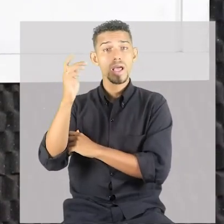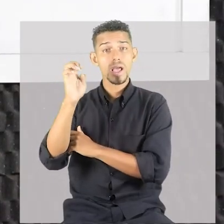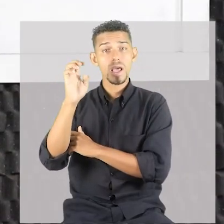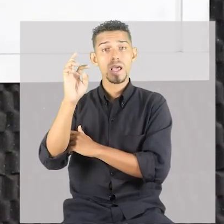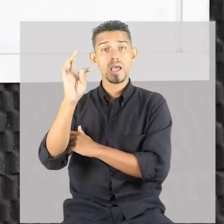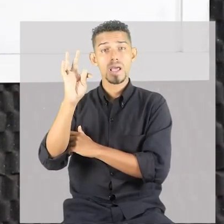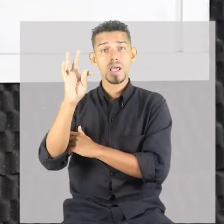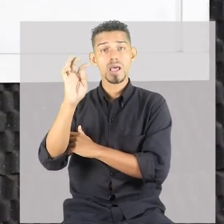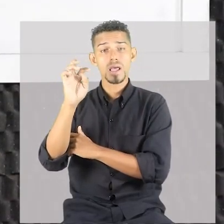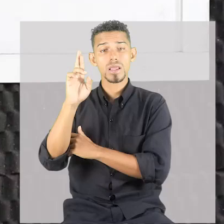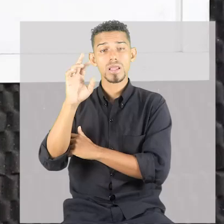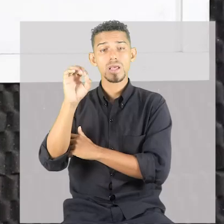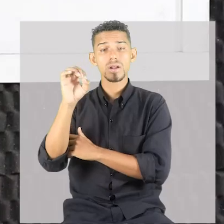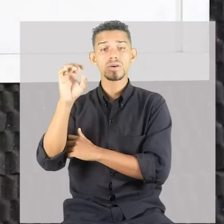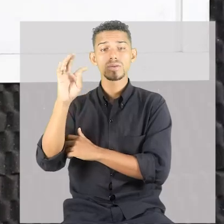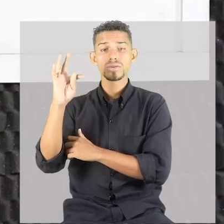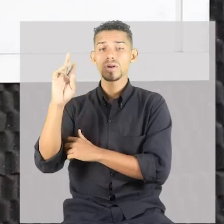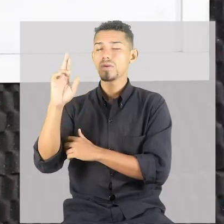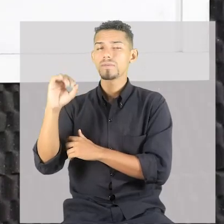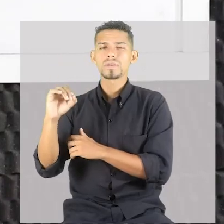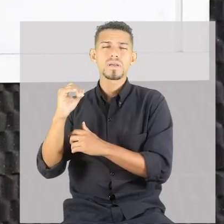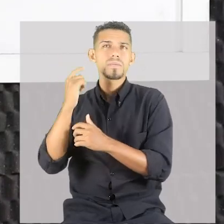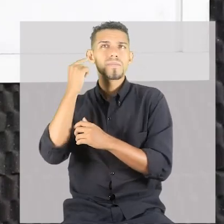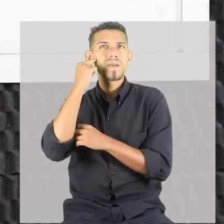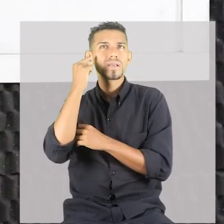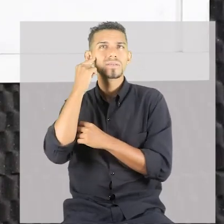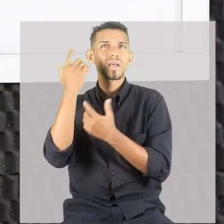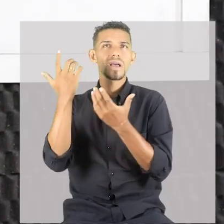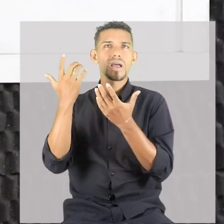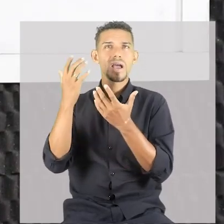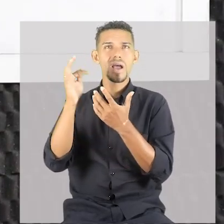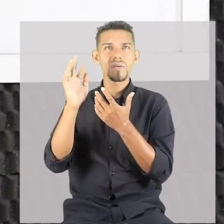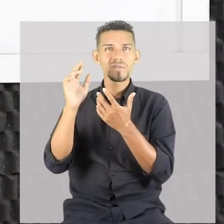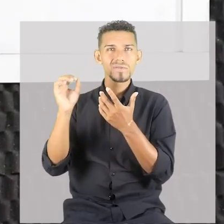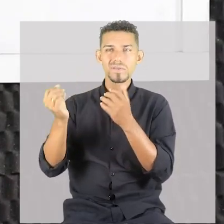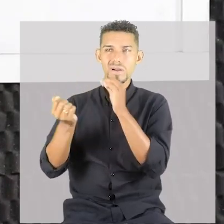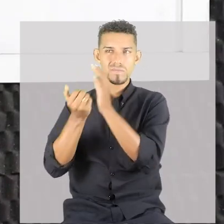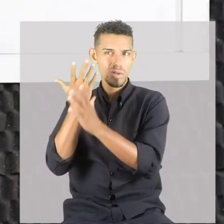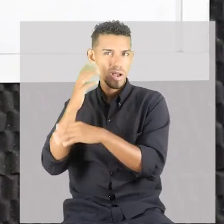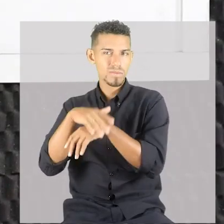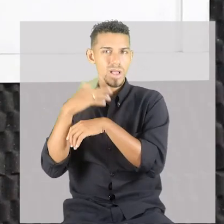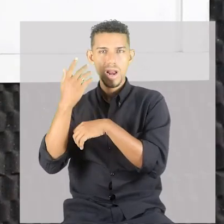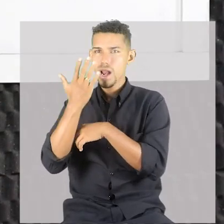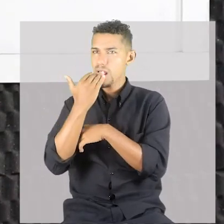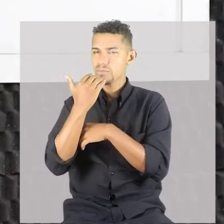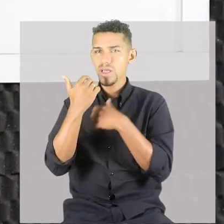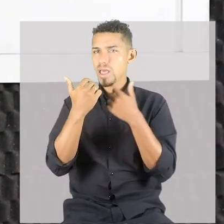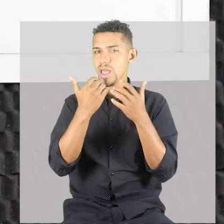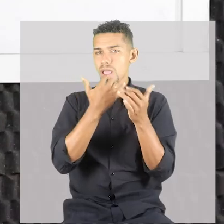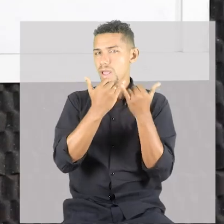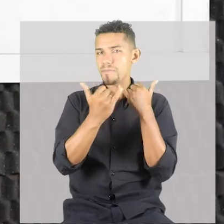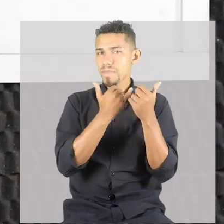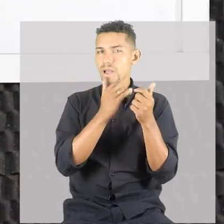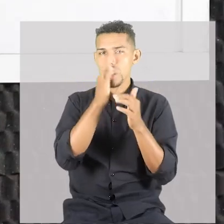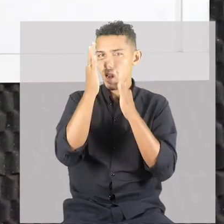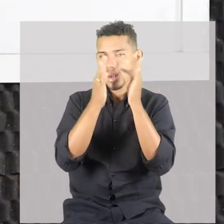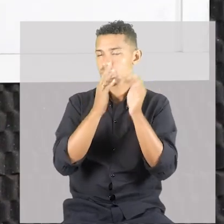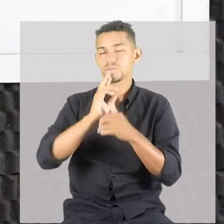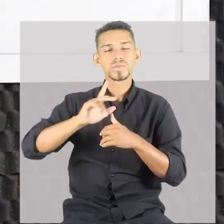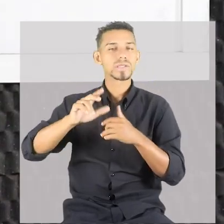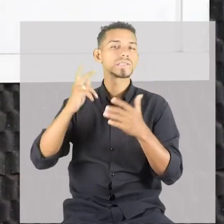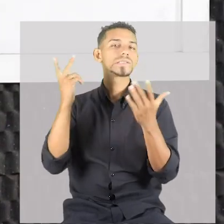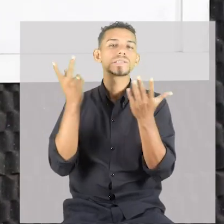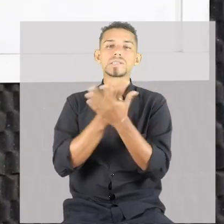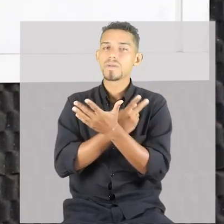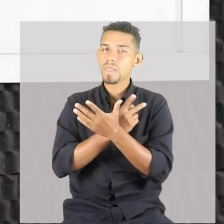gente pensa que fungo é igual planta, né? Fungo produz seu próprio alimento, faz fotossíntese. Gente, isso é muito errado. Isso